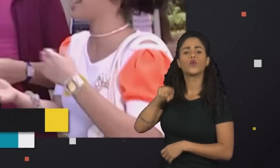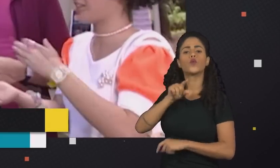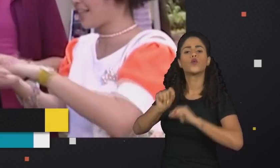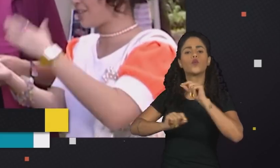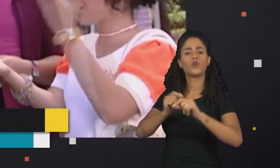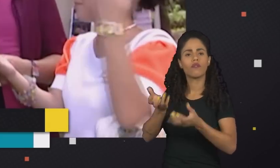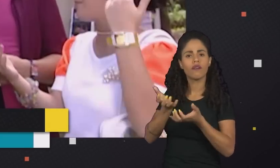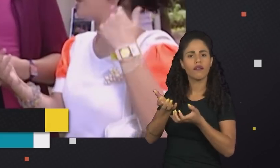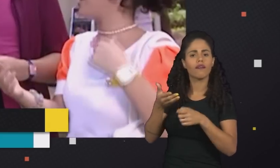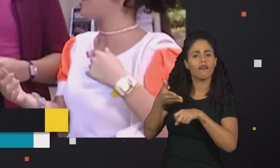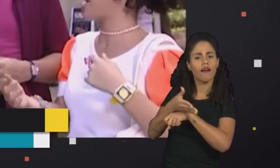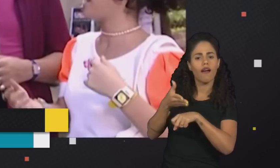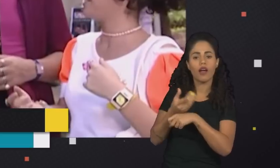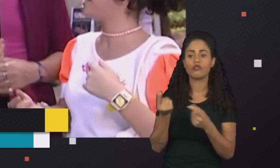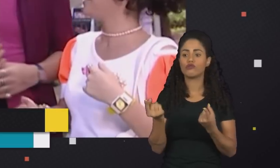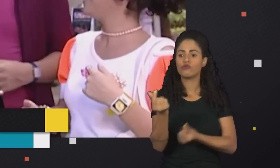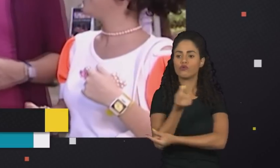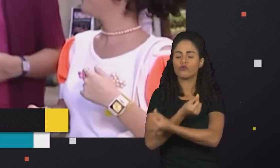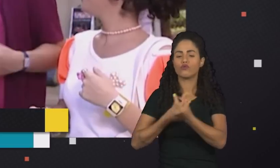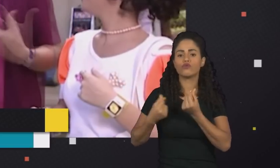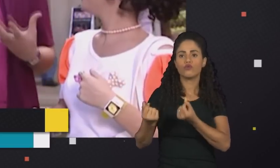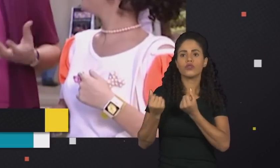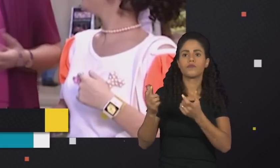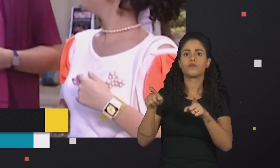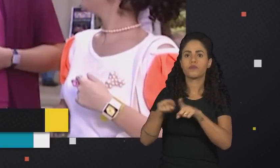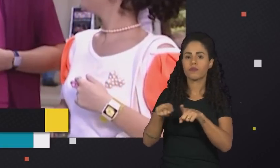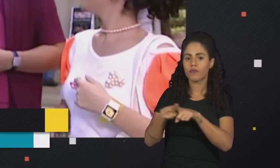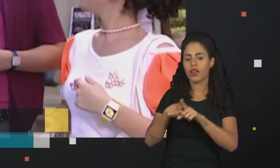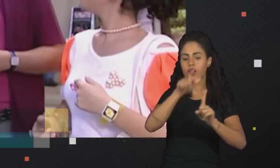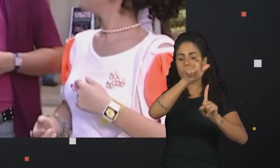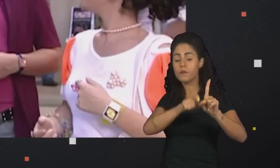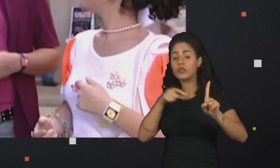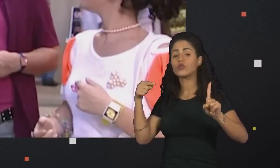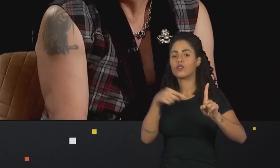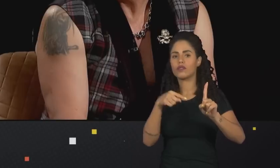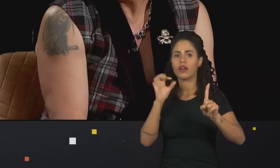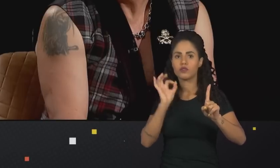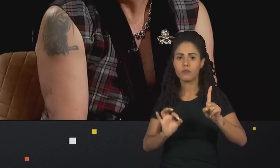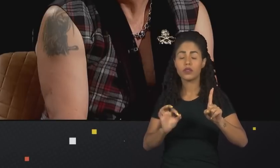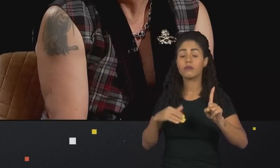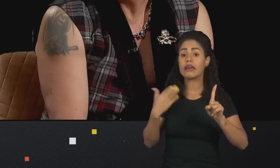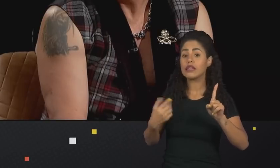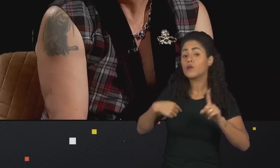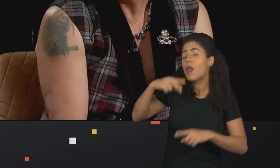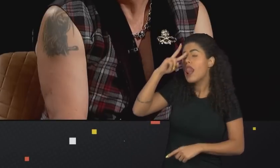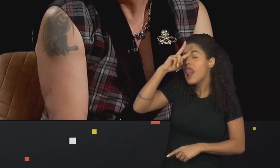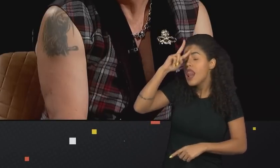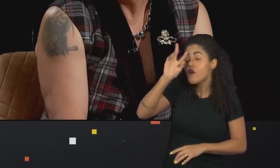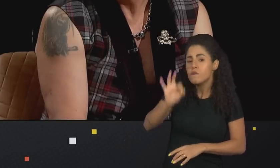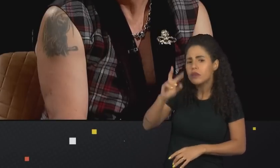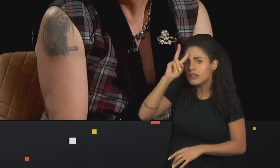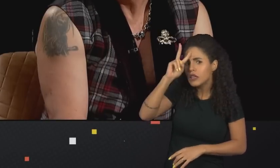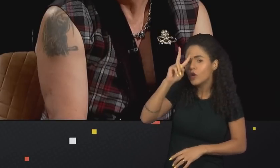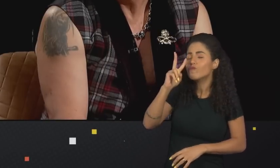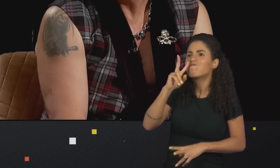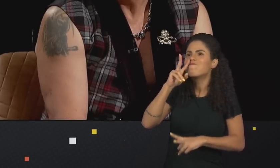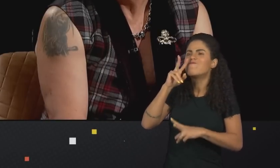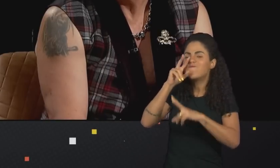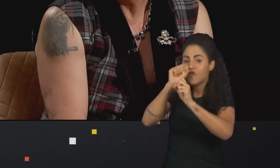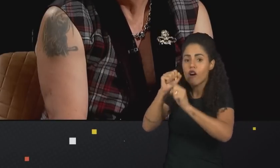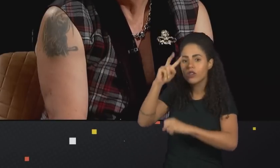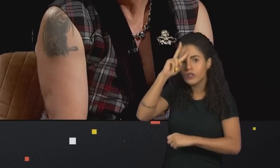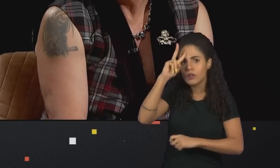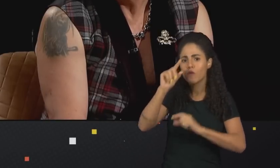assim, no dinheiro da minha personagem do que exatamente nela. E uma lembrança que eu tenho muito forte dele é que às vezes